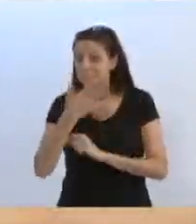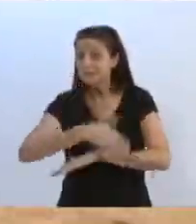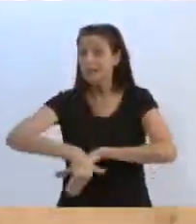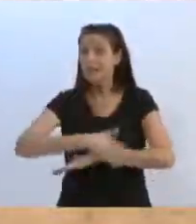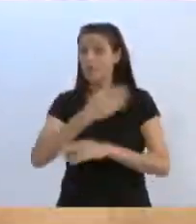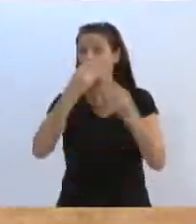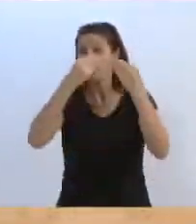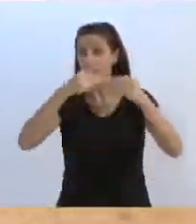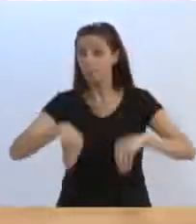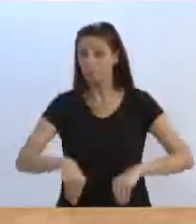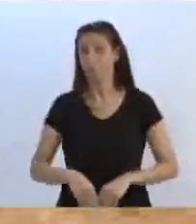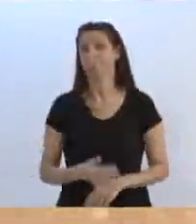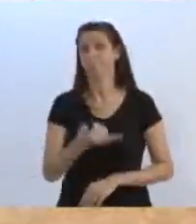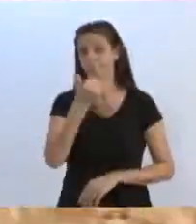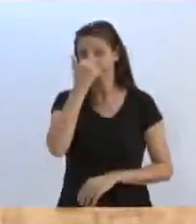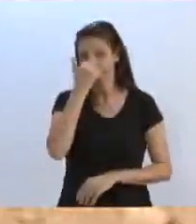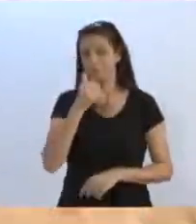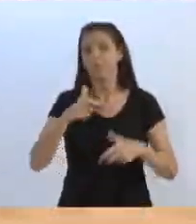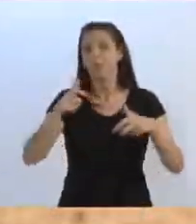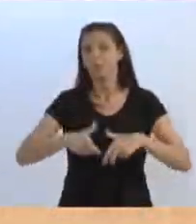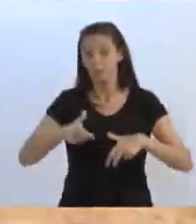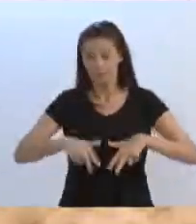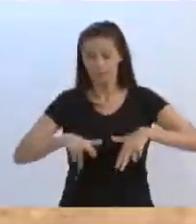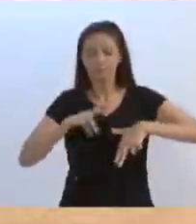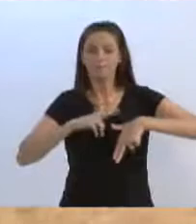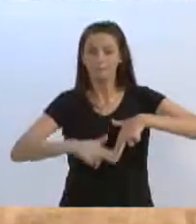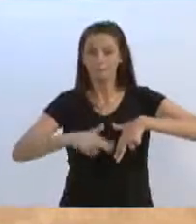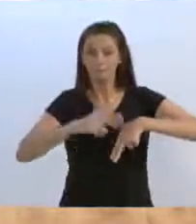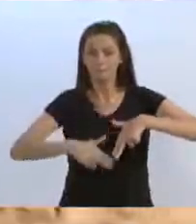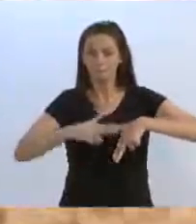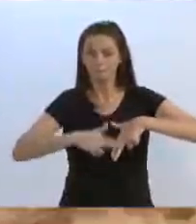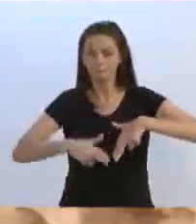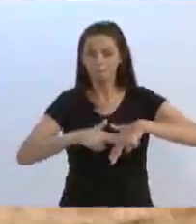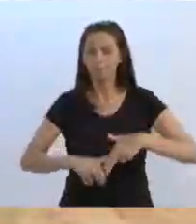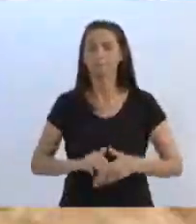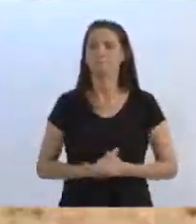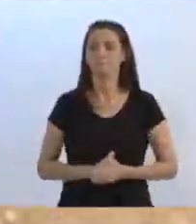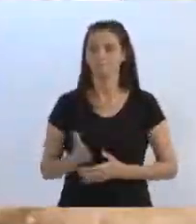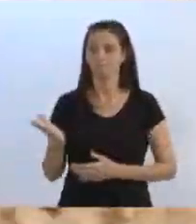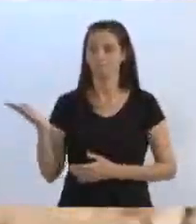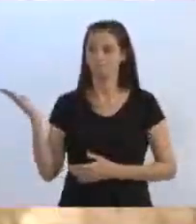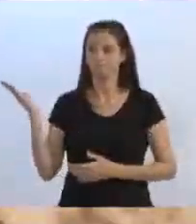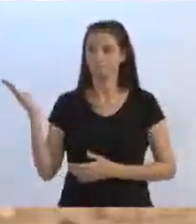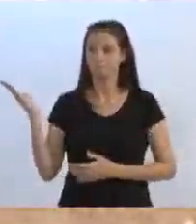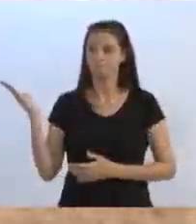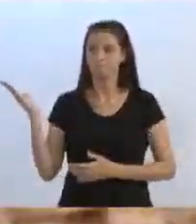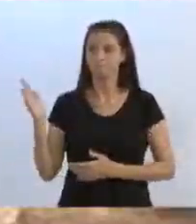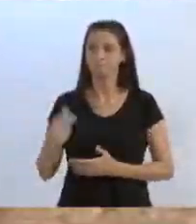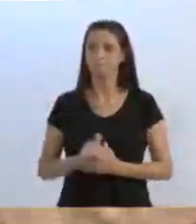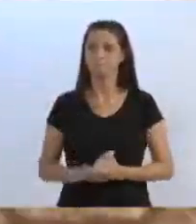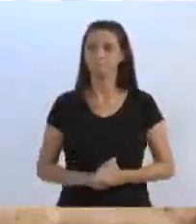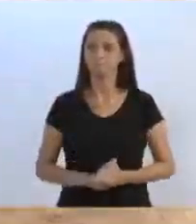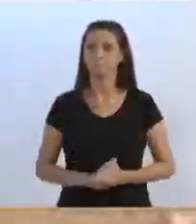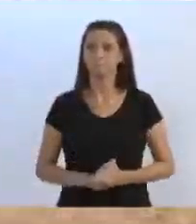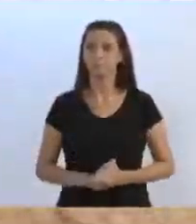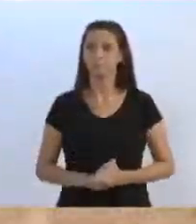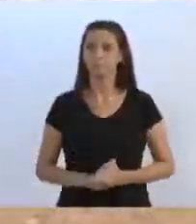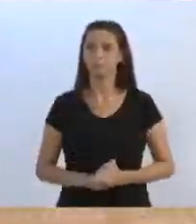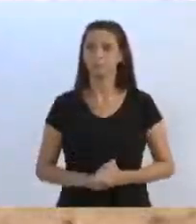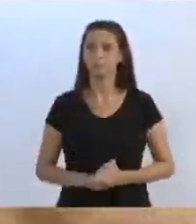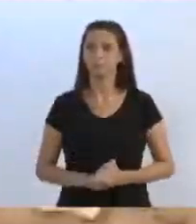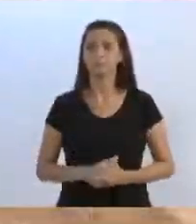é na nova esperança no bairro nova esperança nós recebemos essas